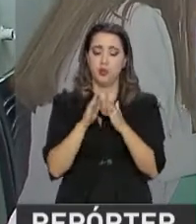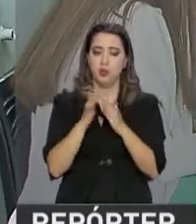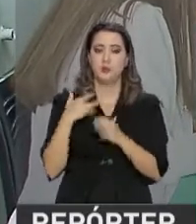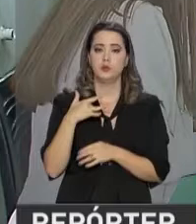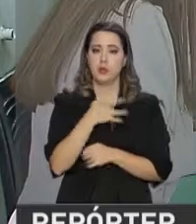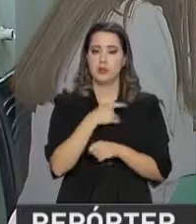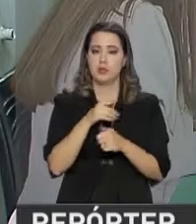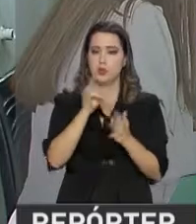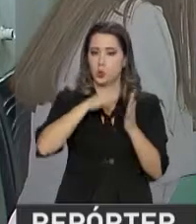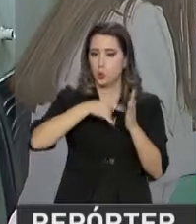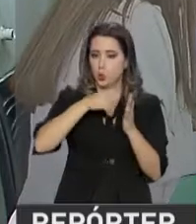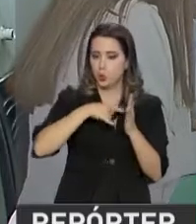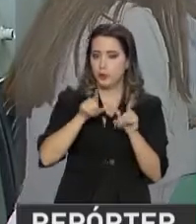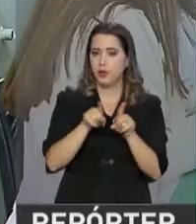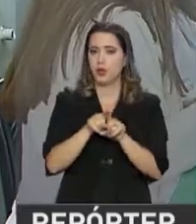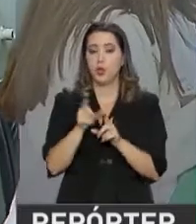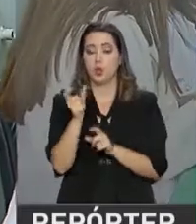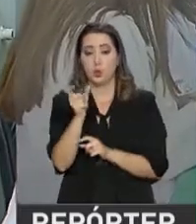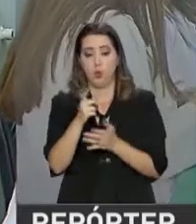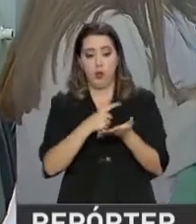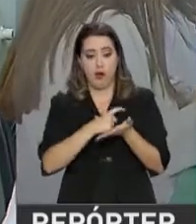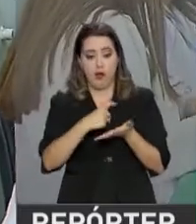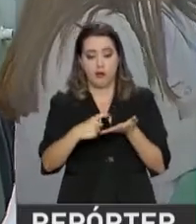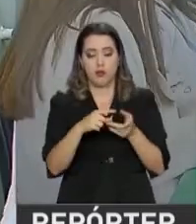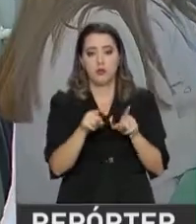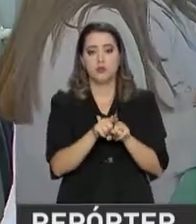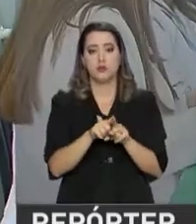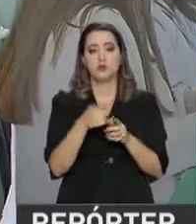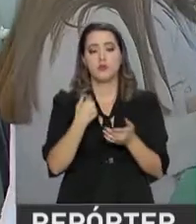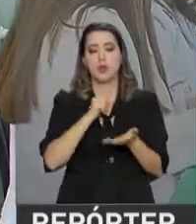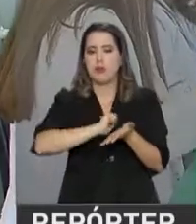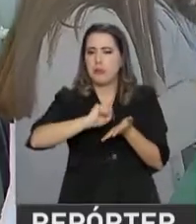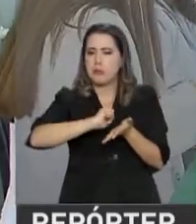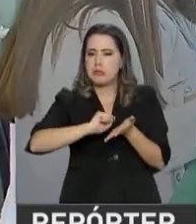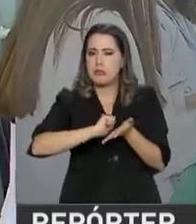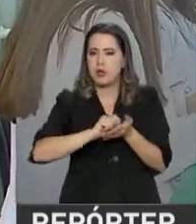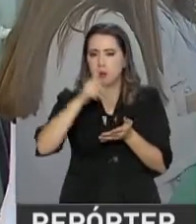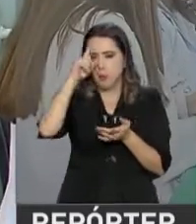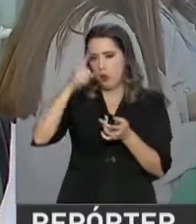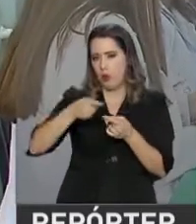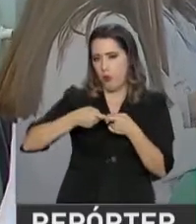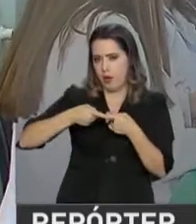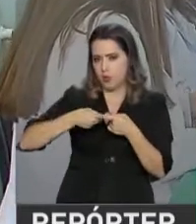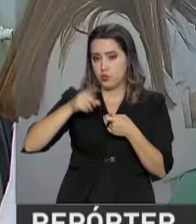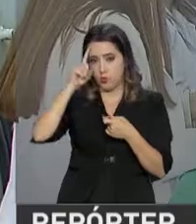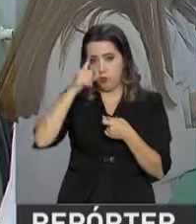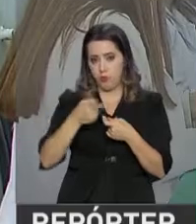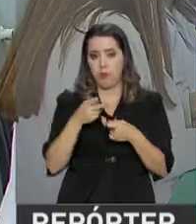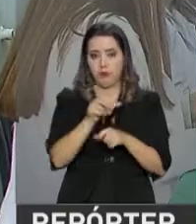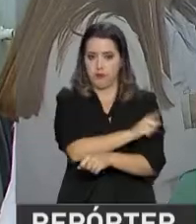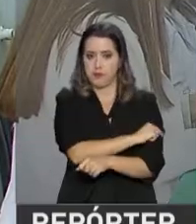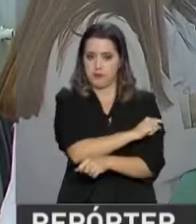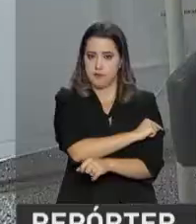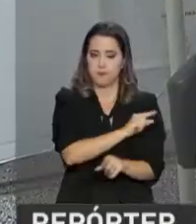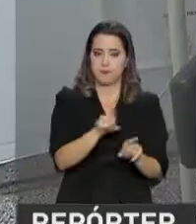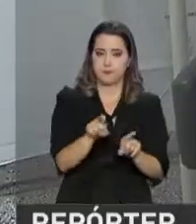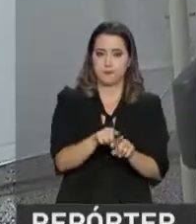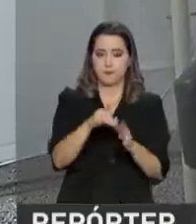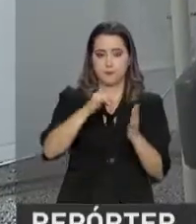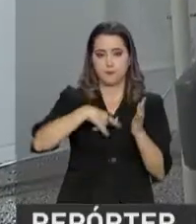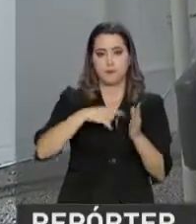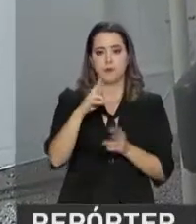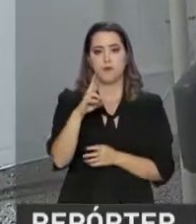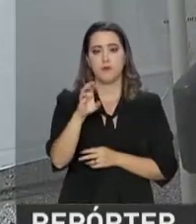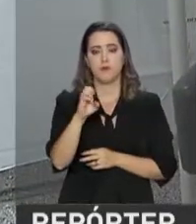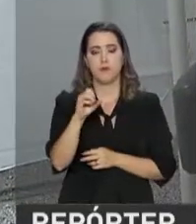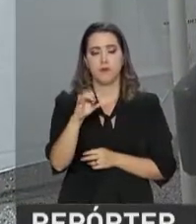carteira de identidade, o cartão de vacinação e também uma receita assinada pelo médico que comprove a existência da doença. A meta